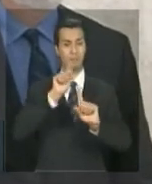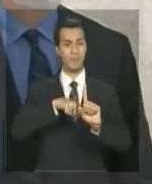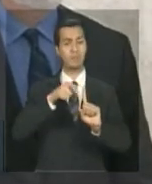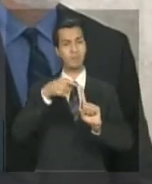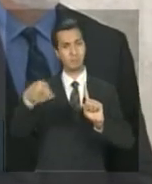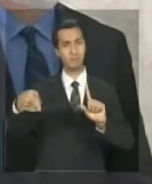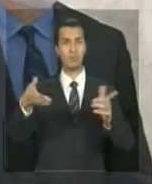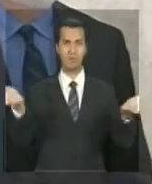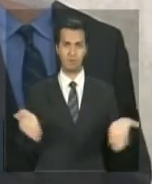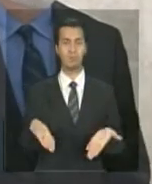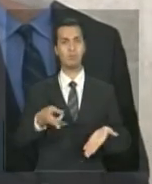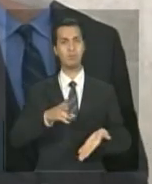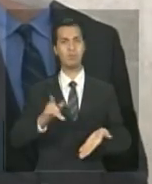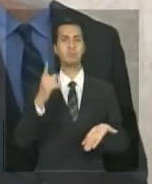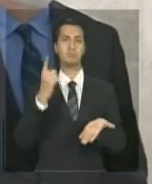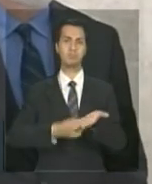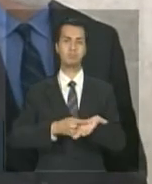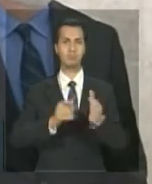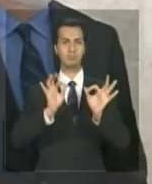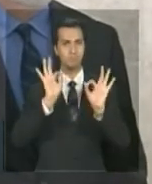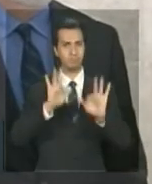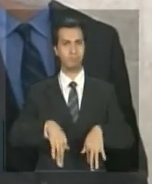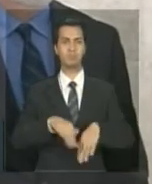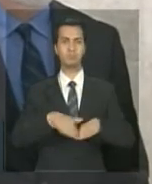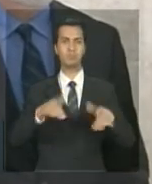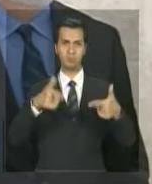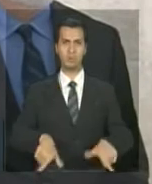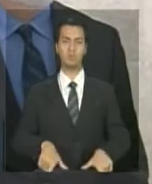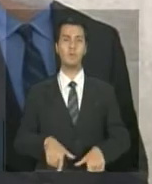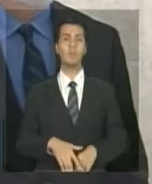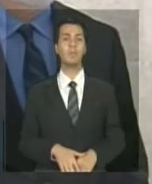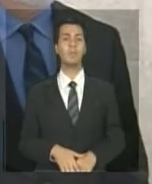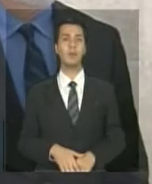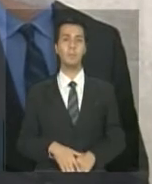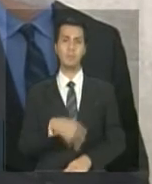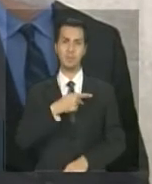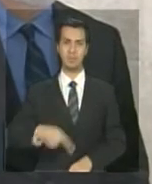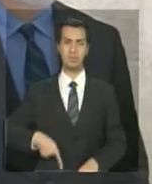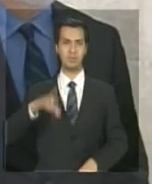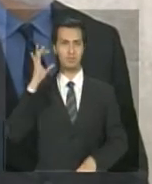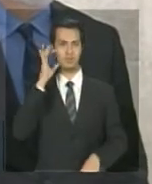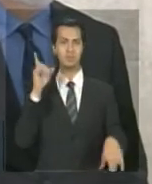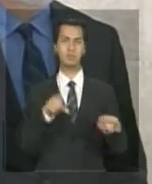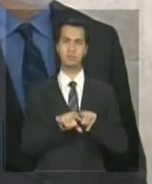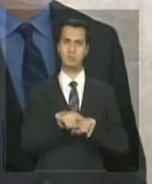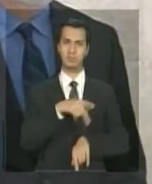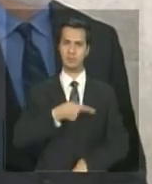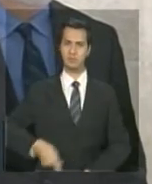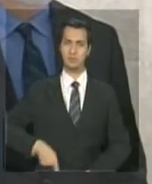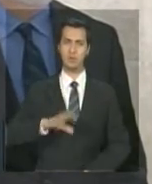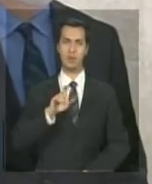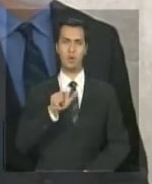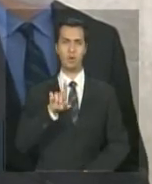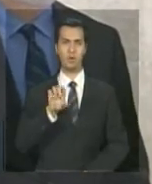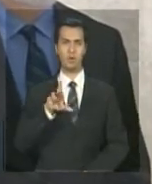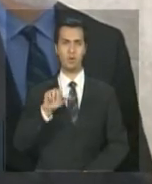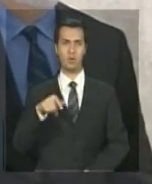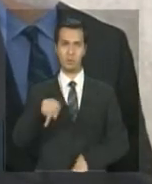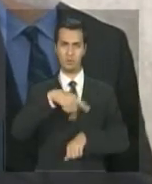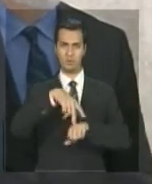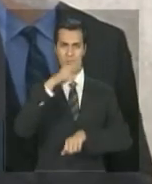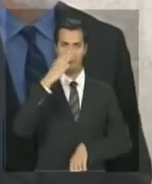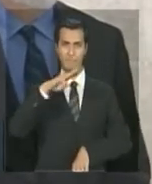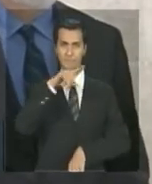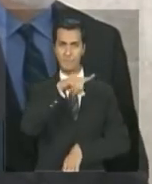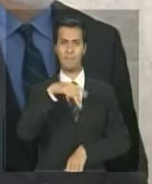agora. Enfim, foi uma conversa dos dois presidentes extremamente produtiva. O México, o presidente